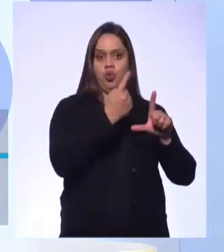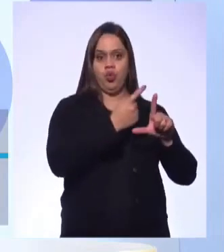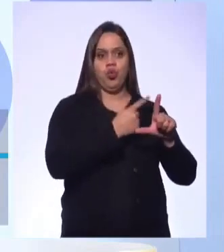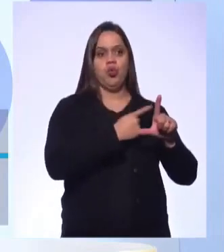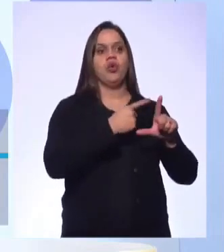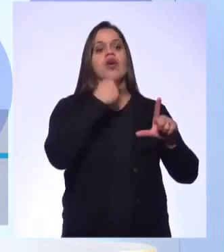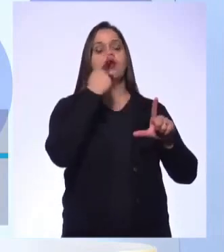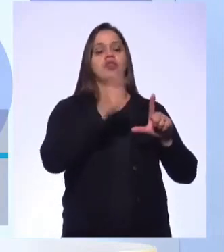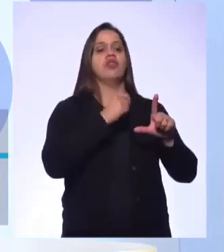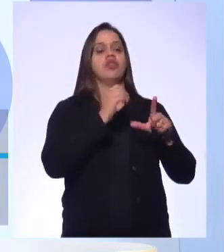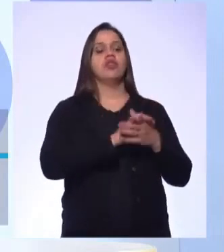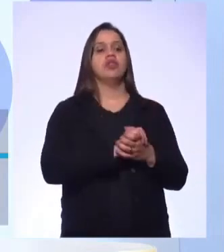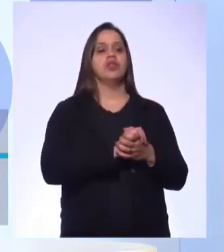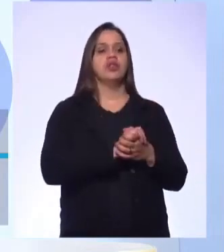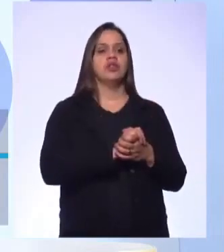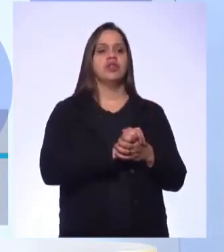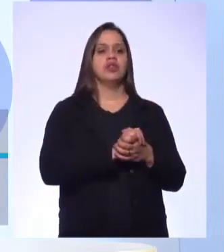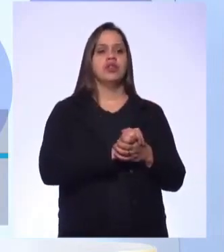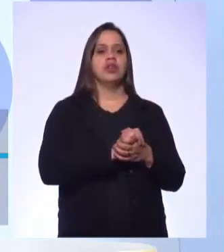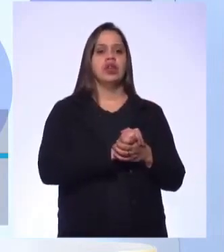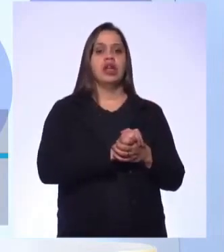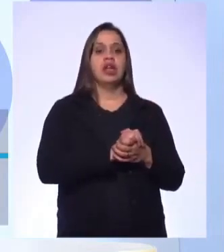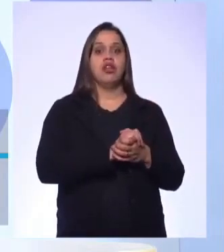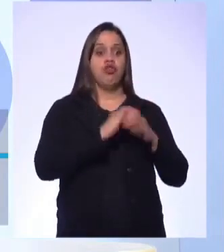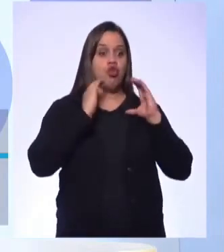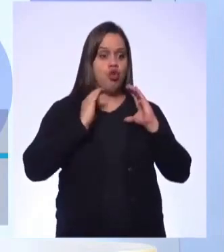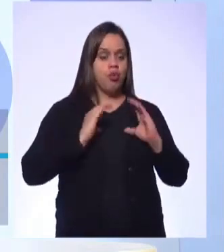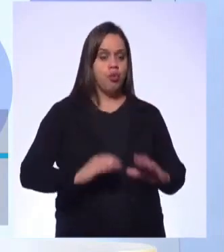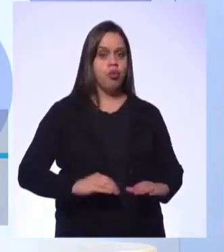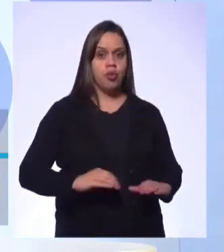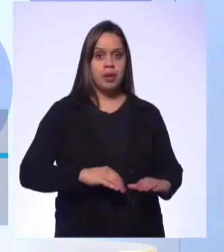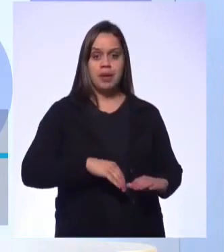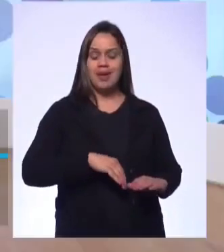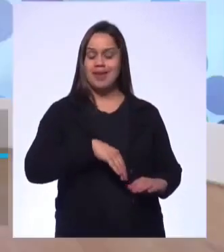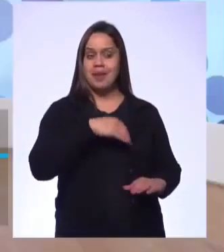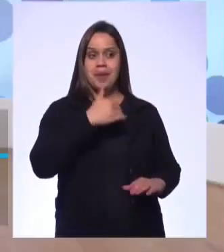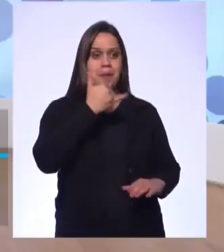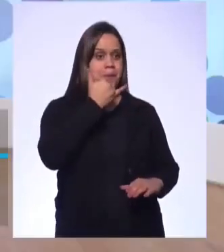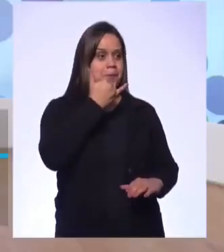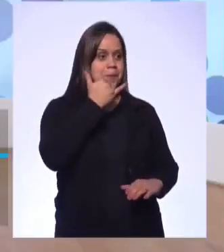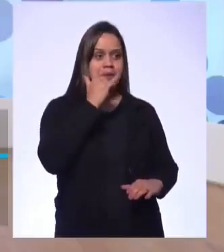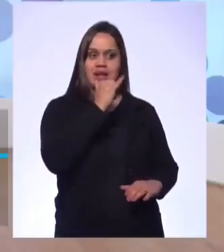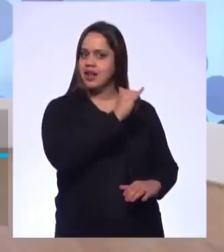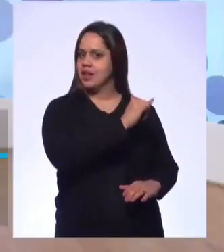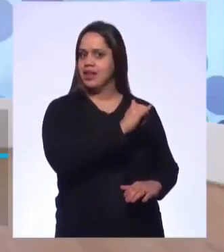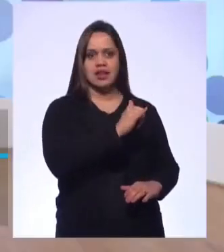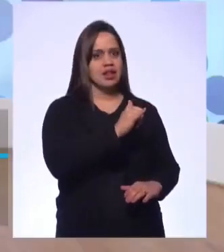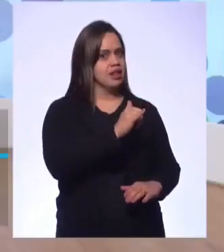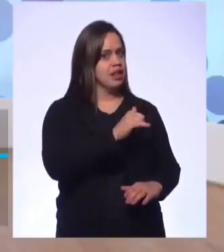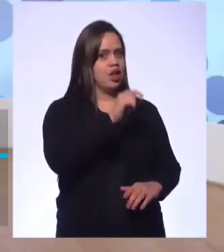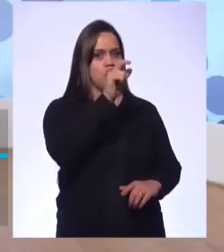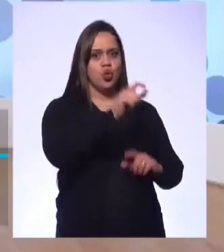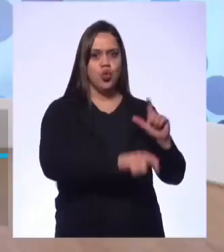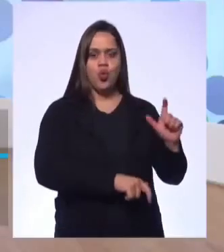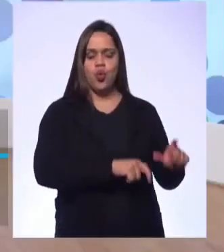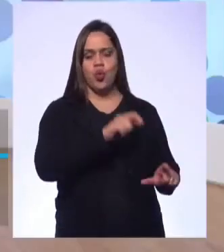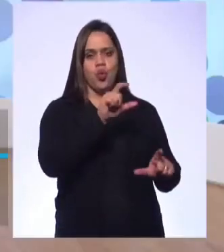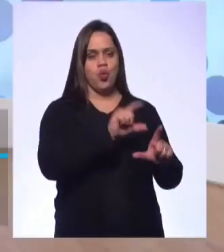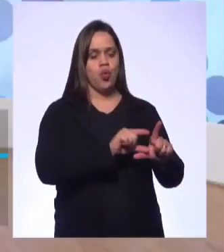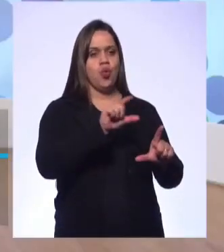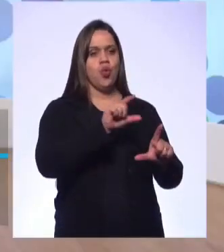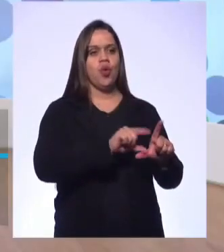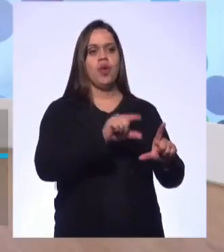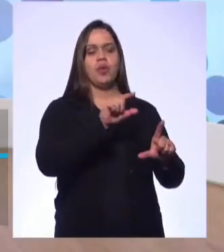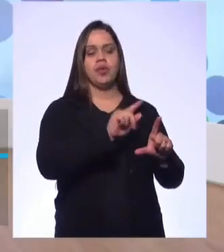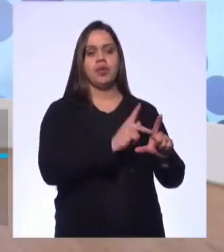ação mais imperdoável do homem. Ela colocou homem com letra maiúscula. Ó, Gustavo. Prestou atenção, muito bem. Aí a Maria Clara